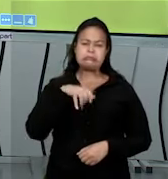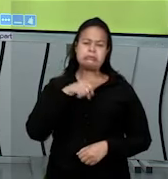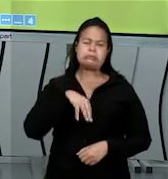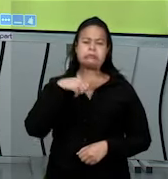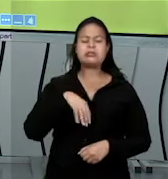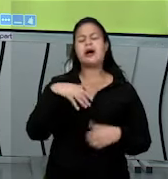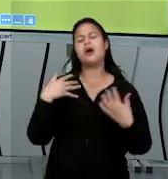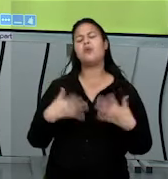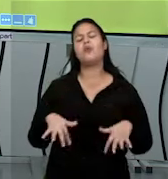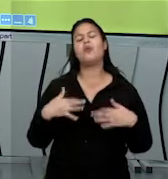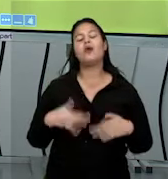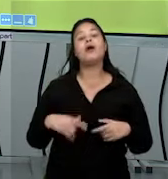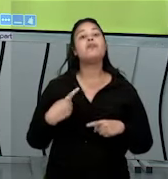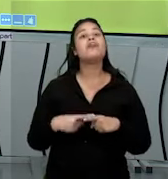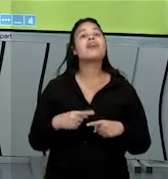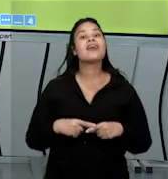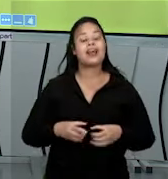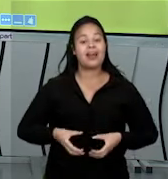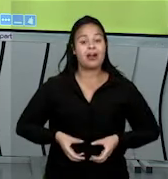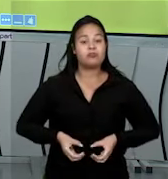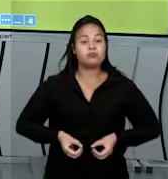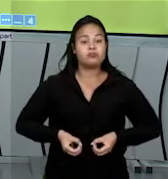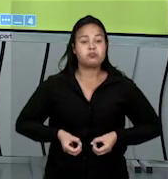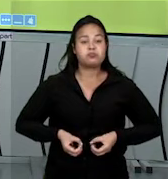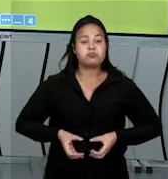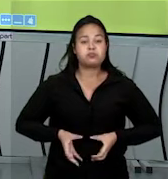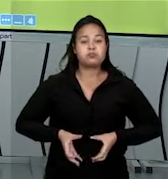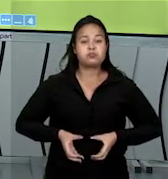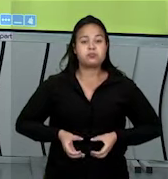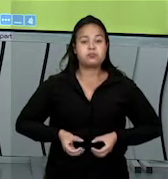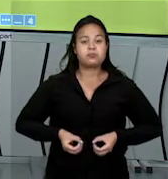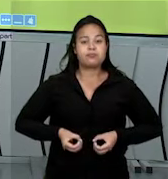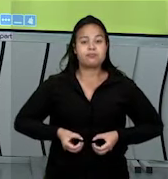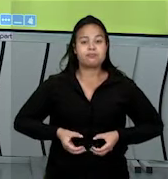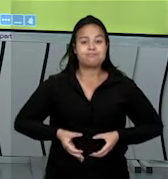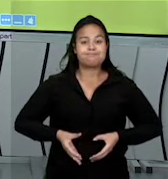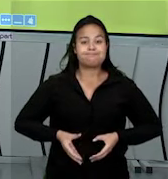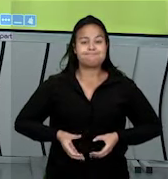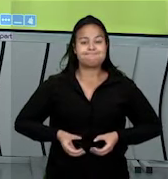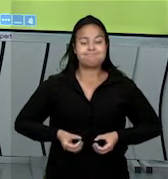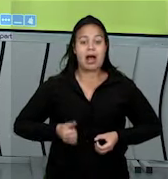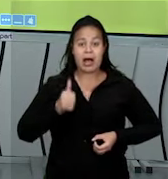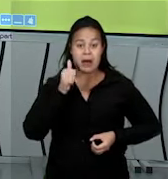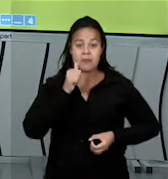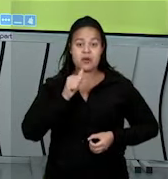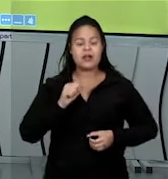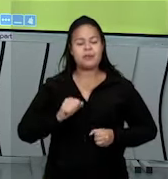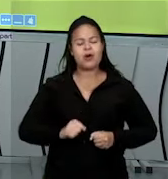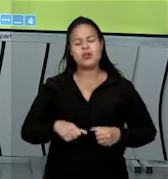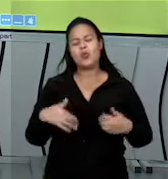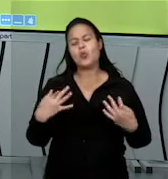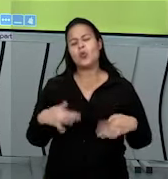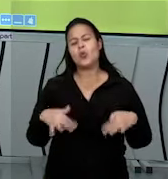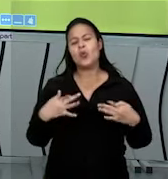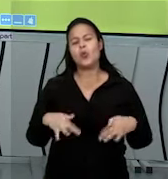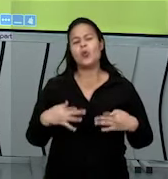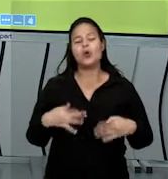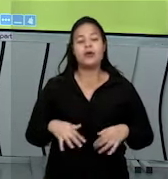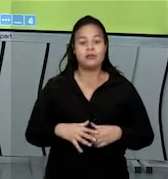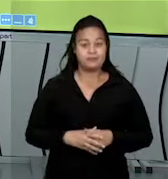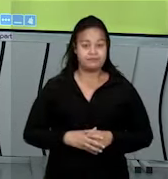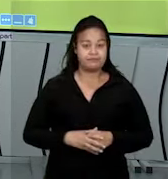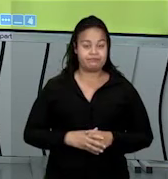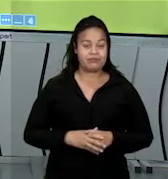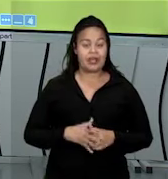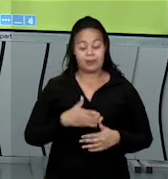o útero está contraindo e essa contração na mulher pode trazer algumas dores. O que pode aliviar